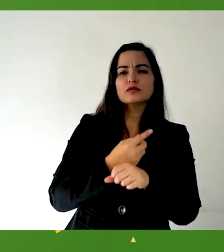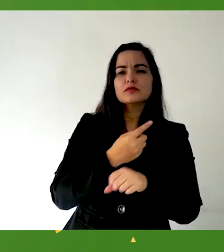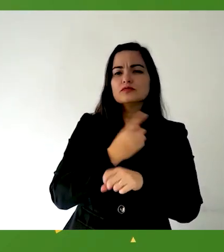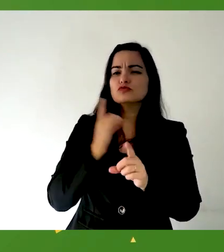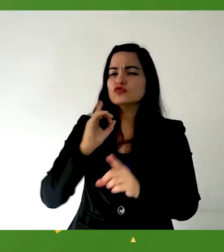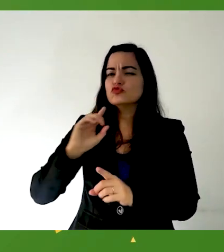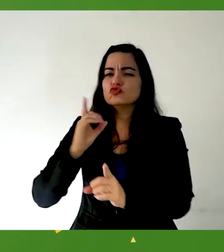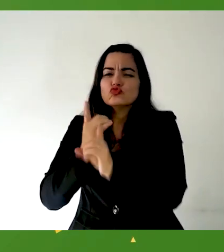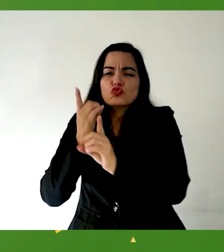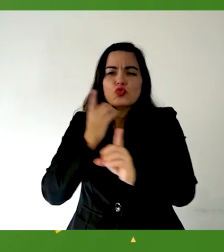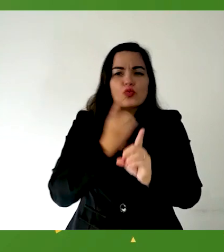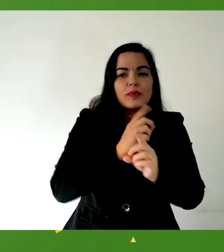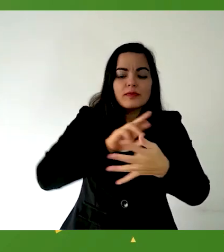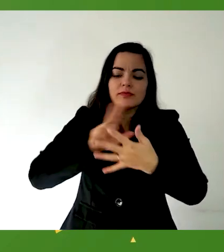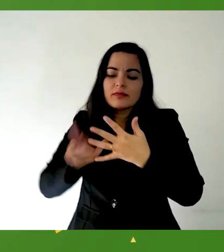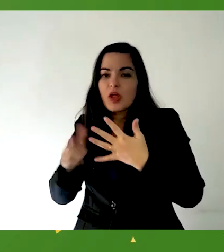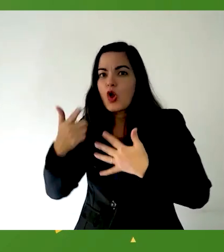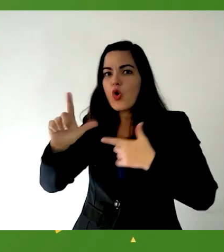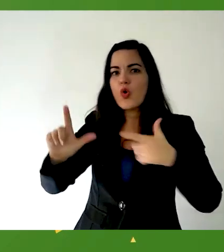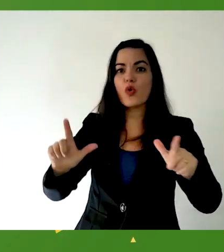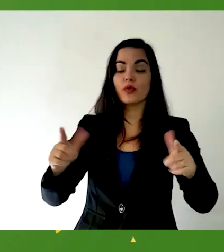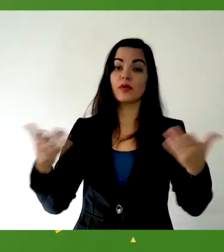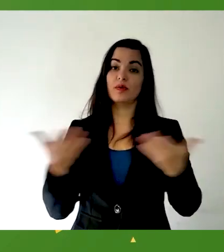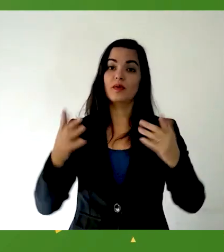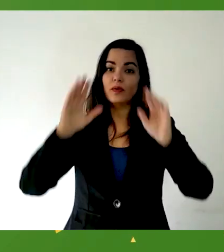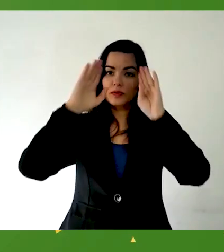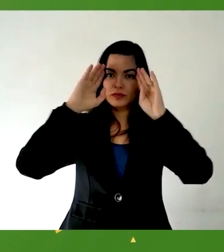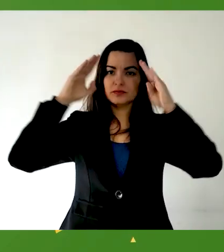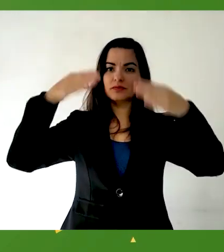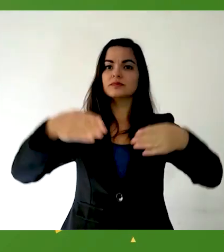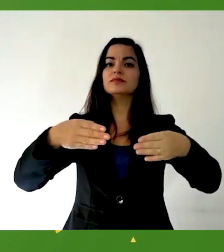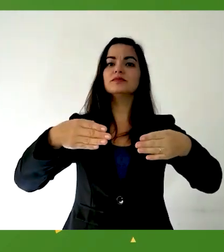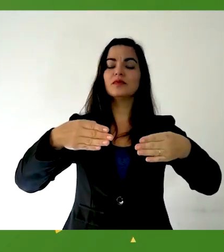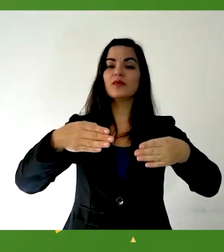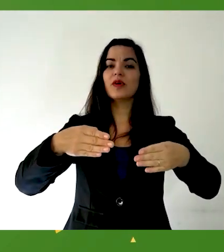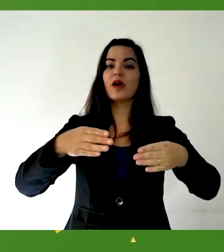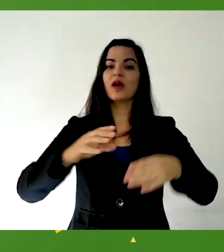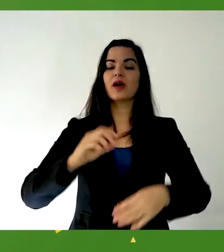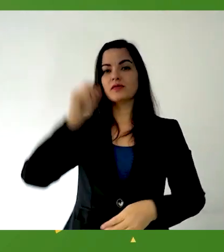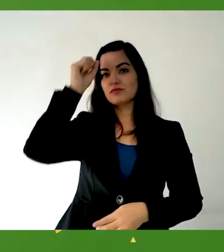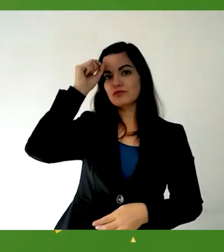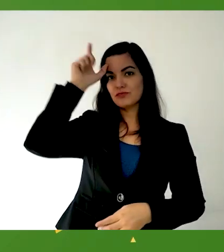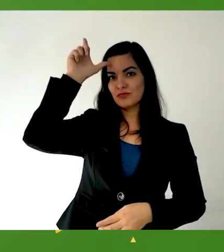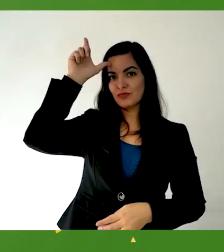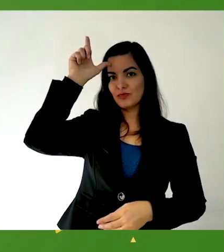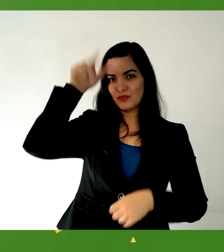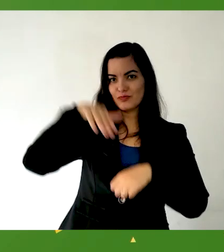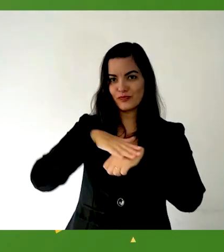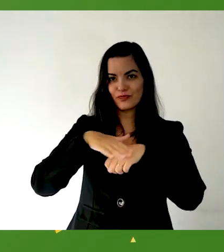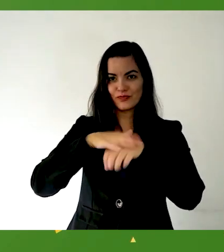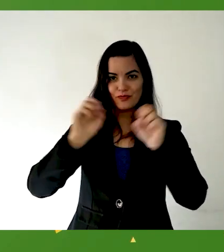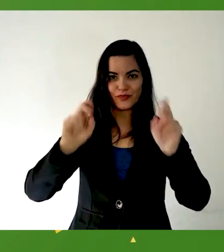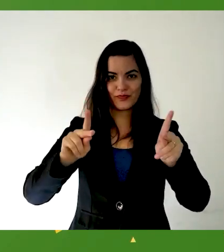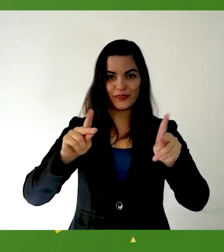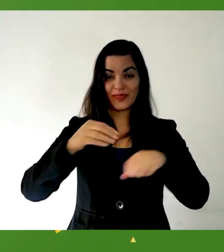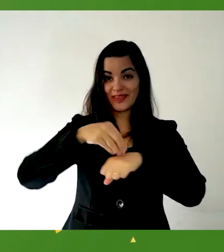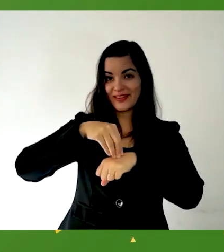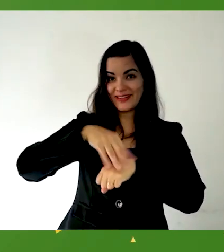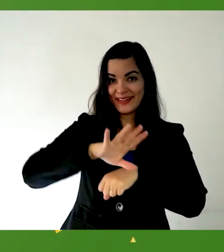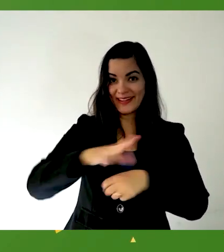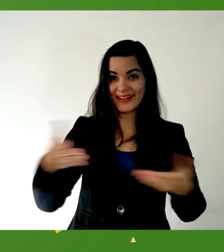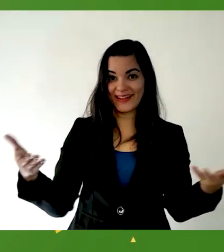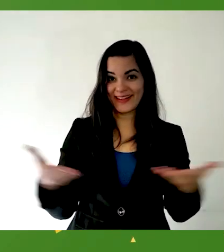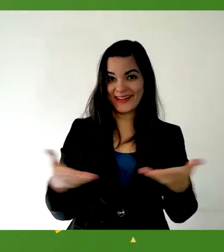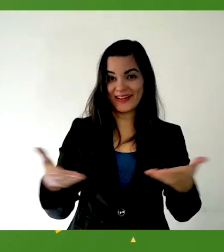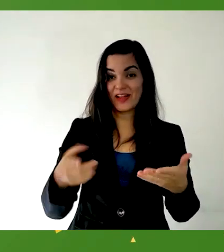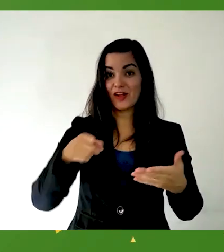outras características. Hoje o objetivo é falarmos da cultura. Então a Pro vai te dar uma dica.